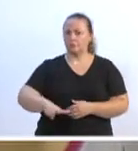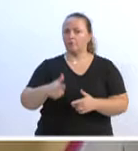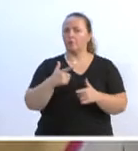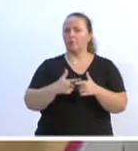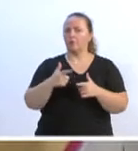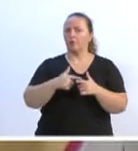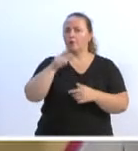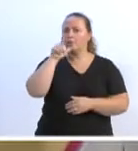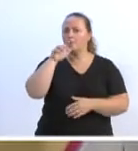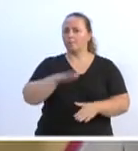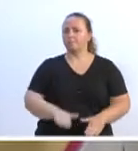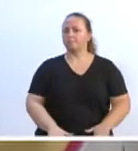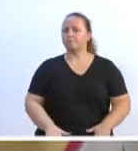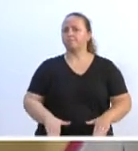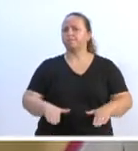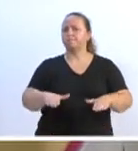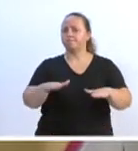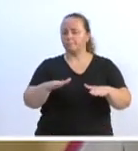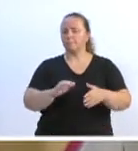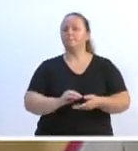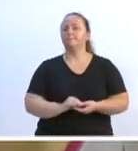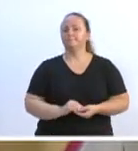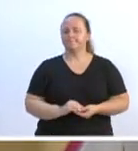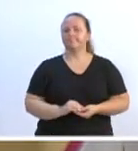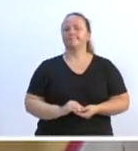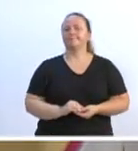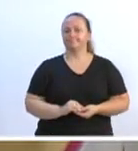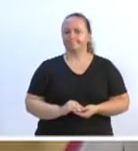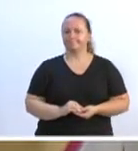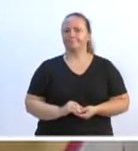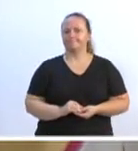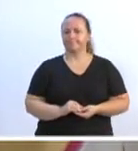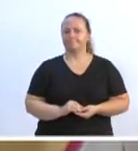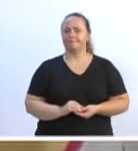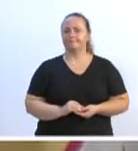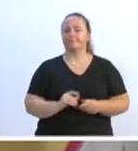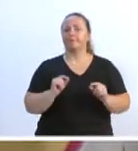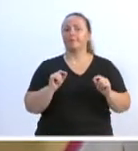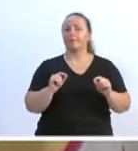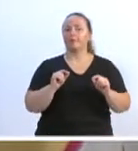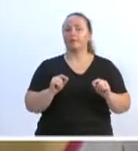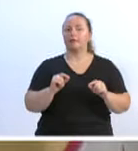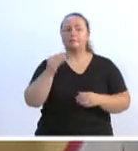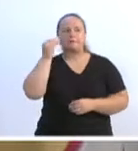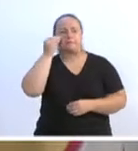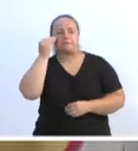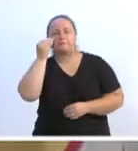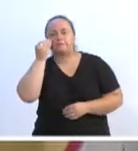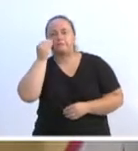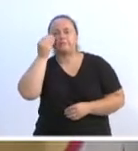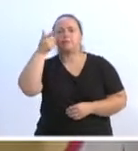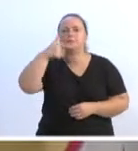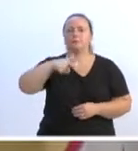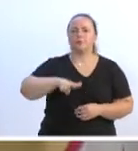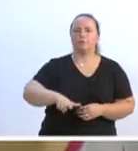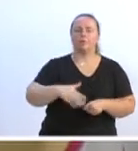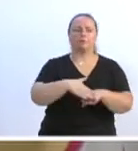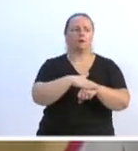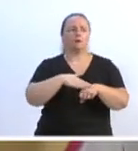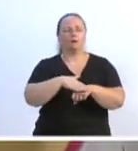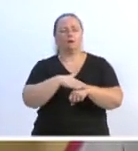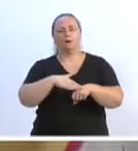ao a cheia dos rios para nós termos que no afogadilho e irmos lá buscar um entendimento novamente com a comunidade